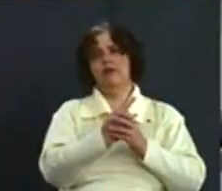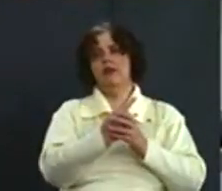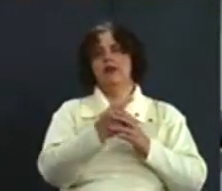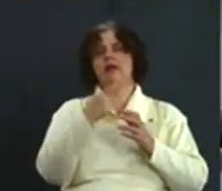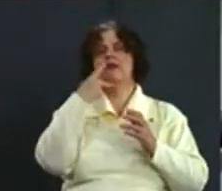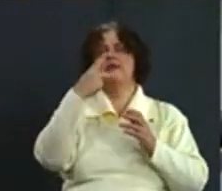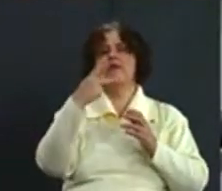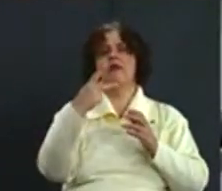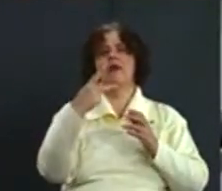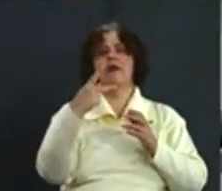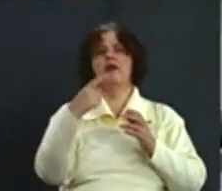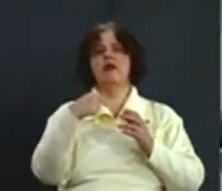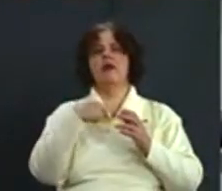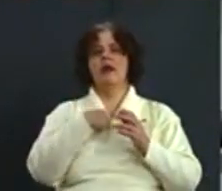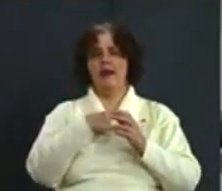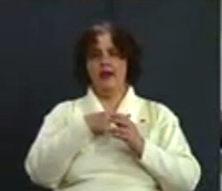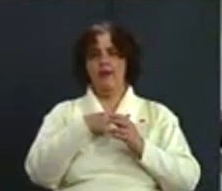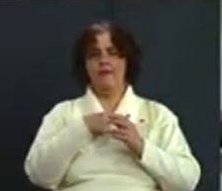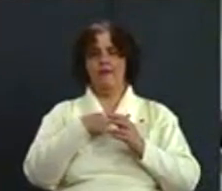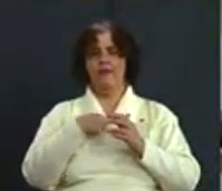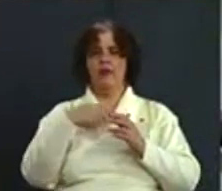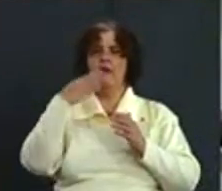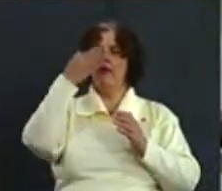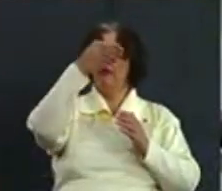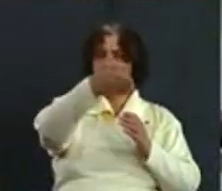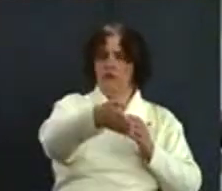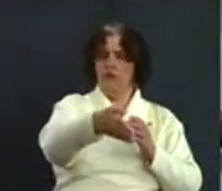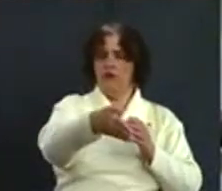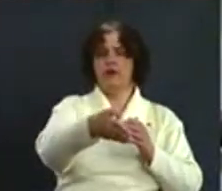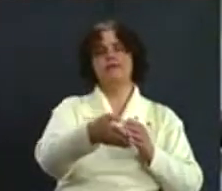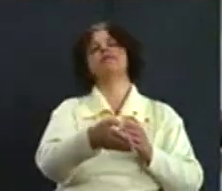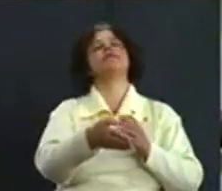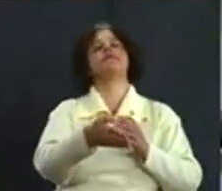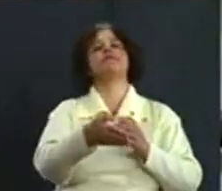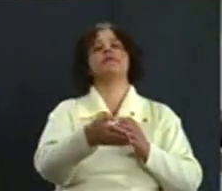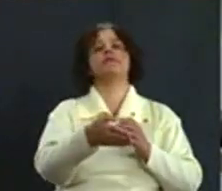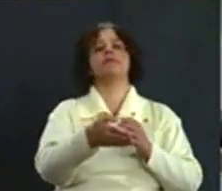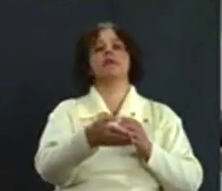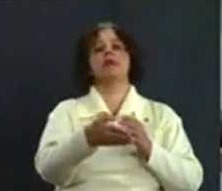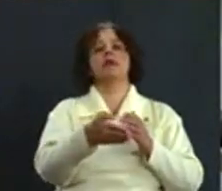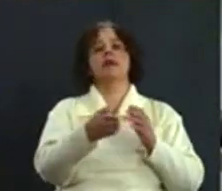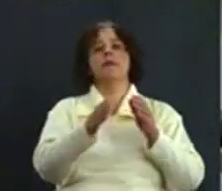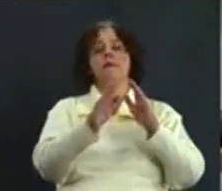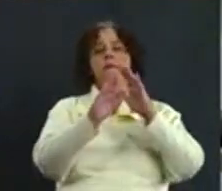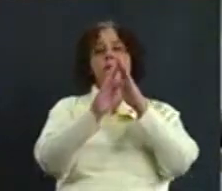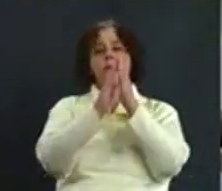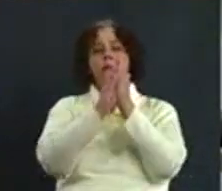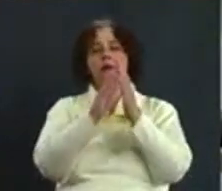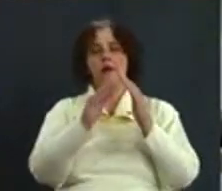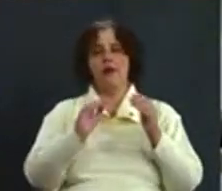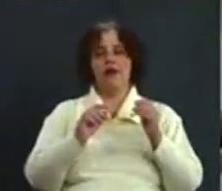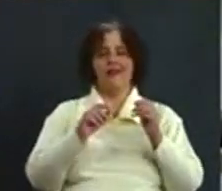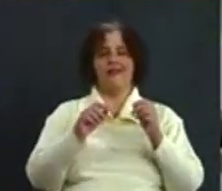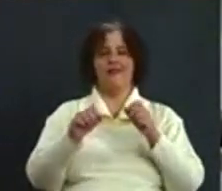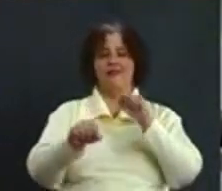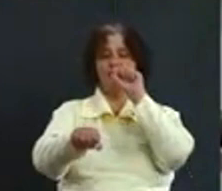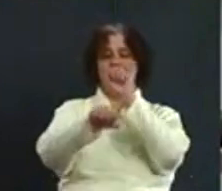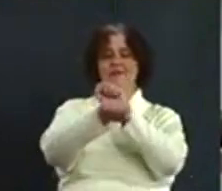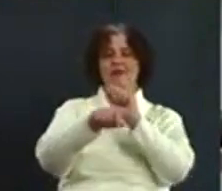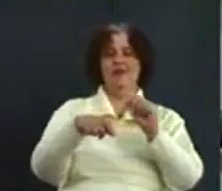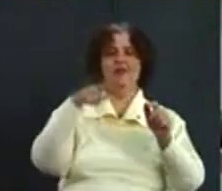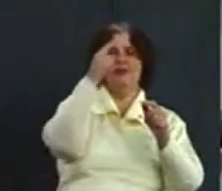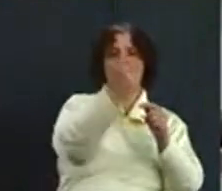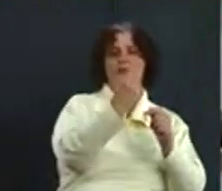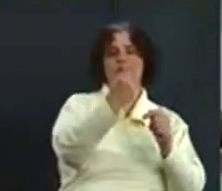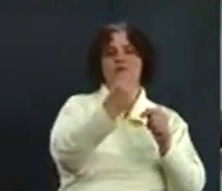Jesus, achei-me na ilha chamada Patmos por causa da palavra de Deus e do testemunho